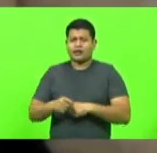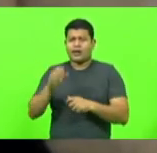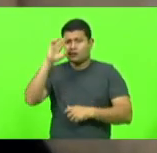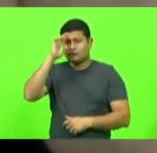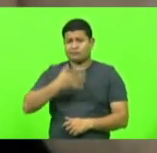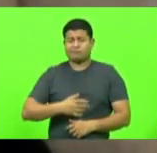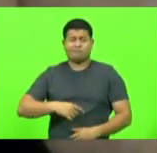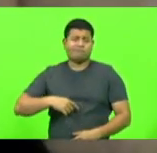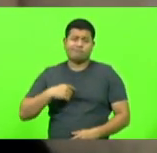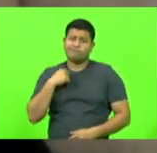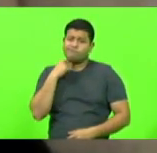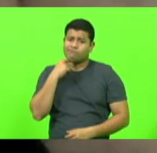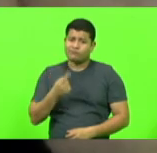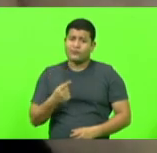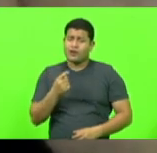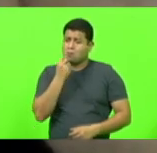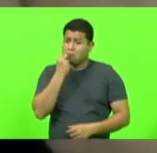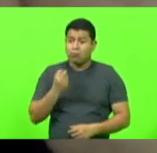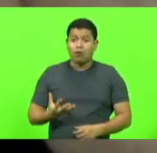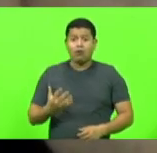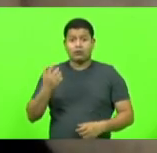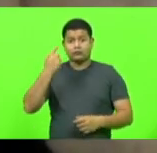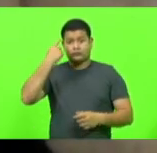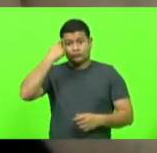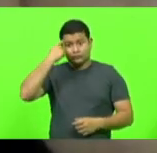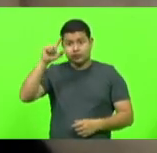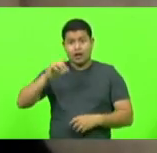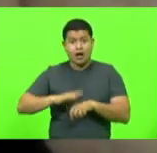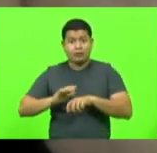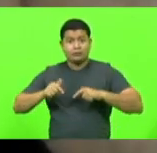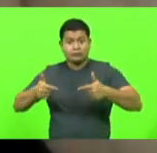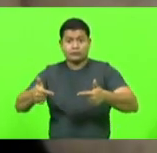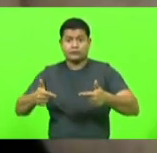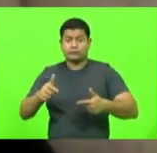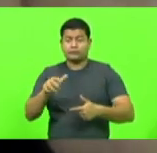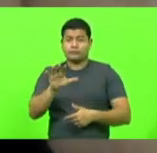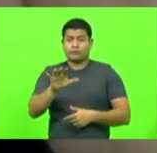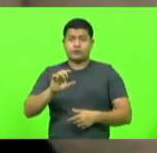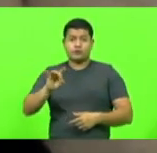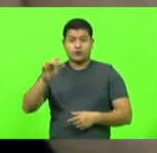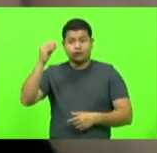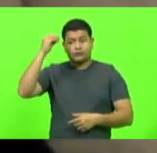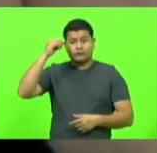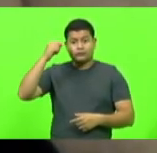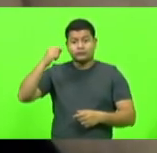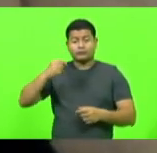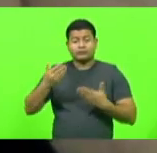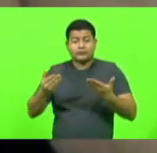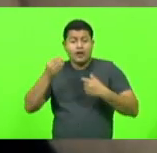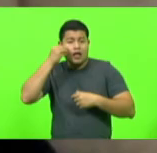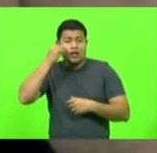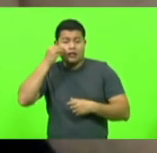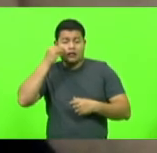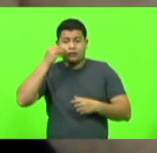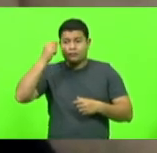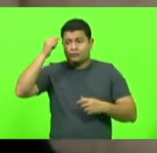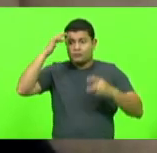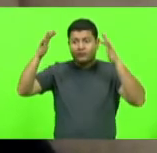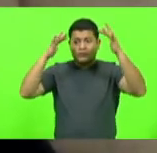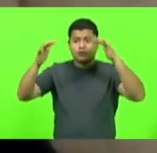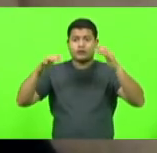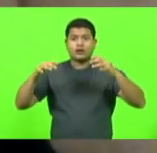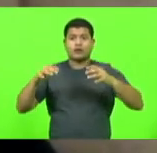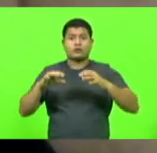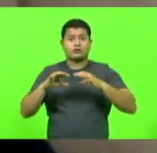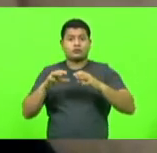É maravilhosa a ideia, eu quero que dê certo, mas só para a gente tentar pensar num contexto geral. Então, assim, eu estou à disposição,